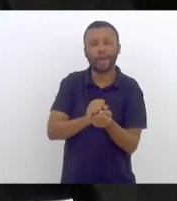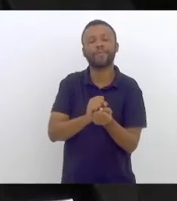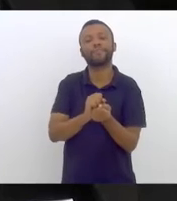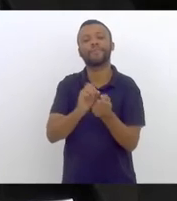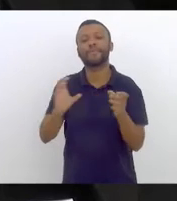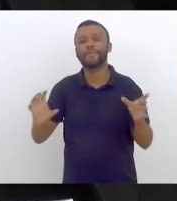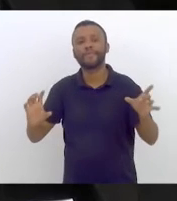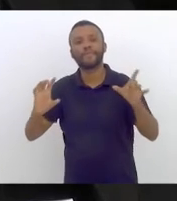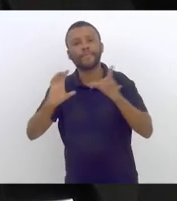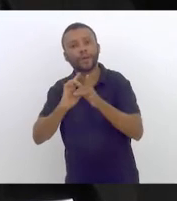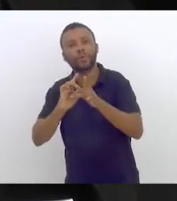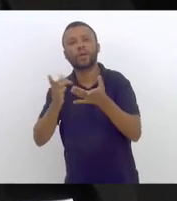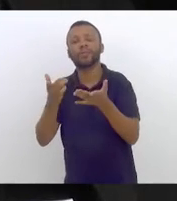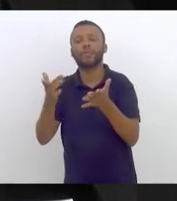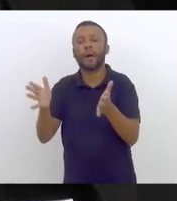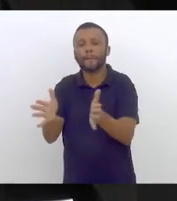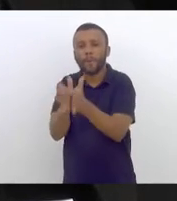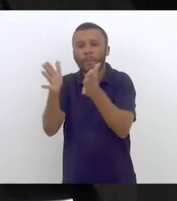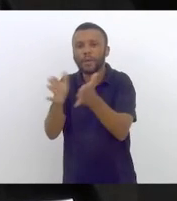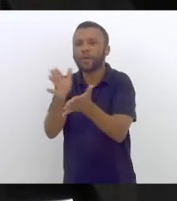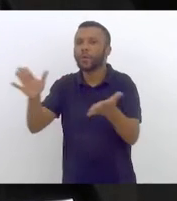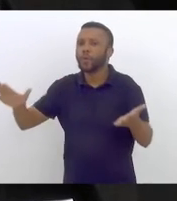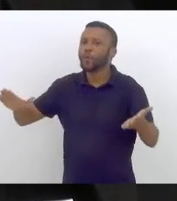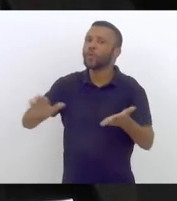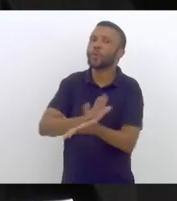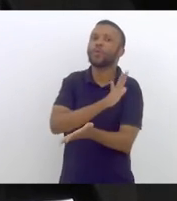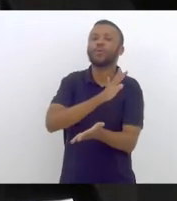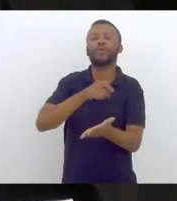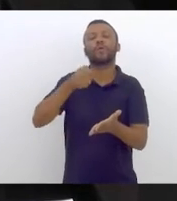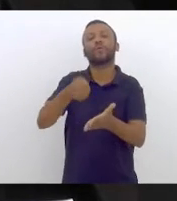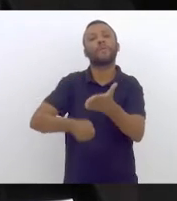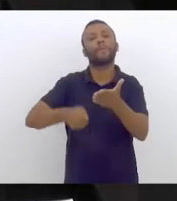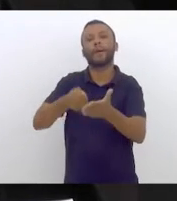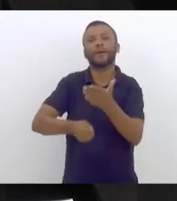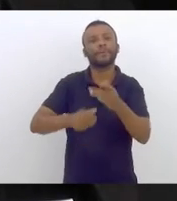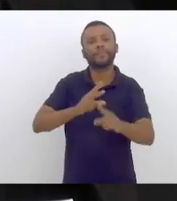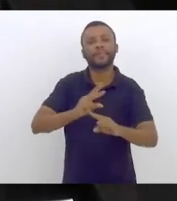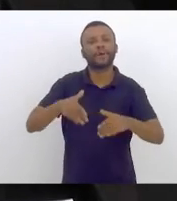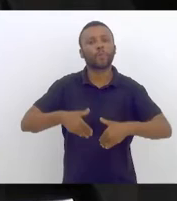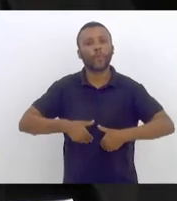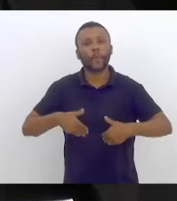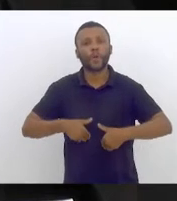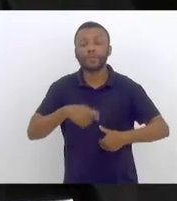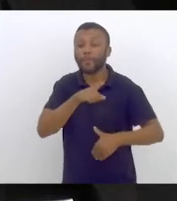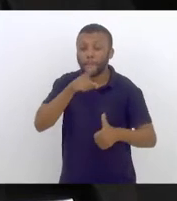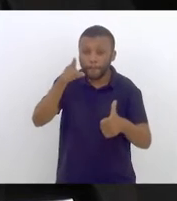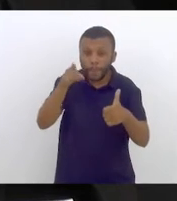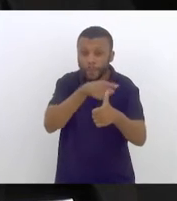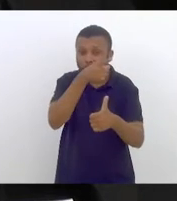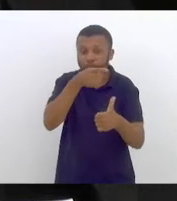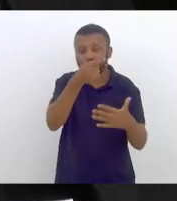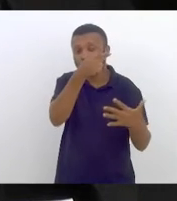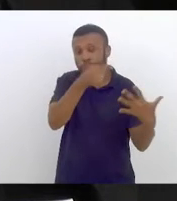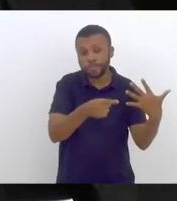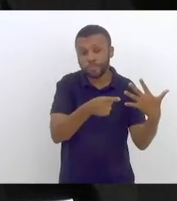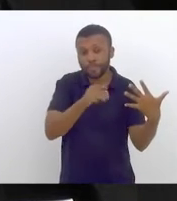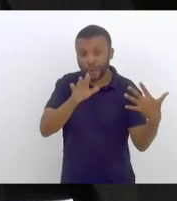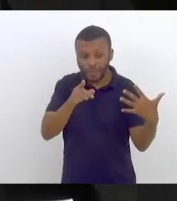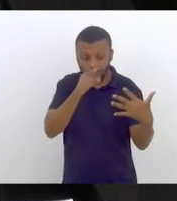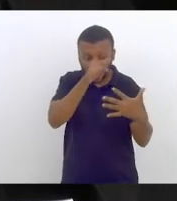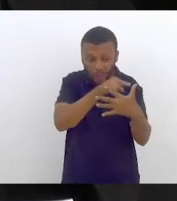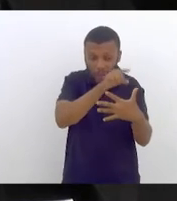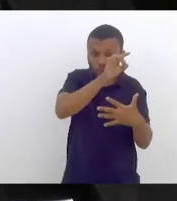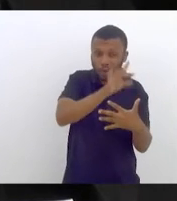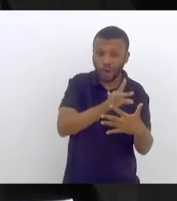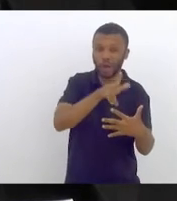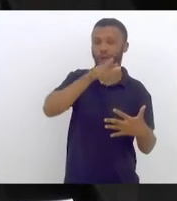e ao combate e enfrentamento à fome. Então, de saída, temos esse elemento aqui para destacar. Mas não é o único.